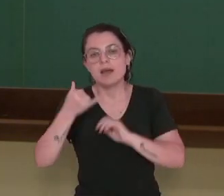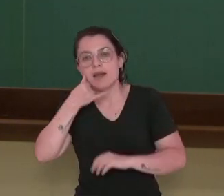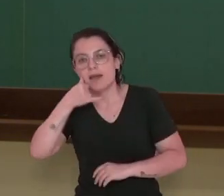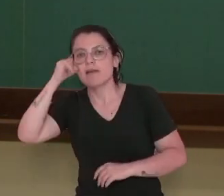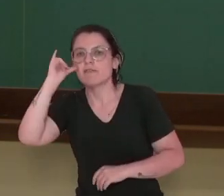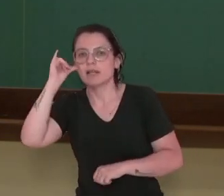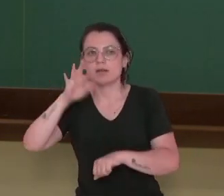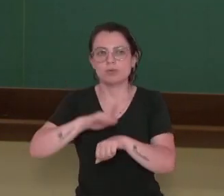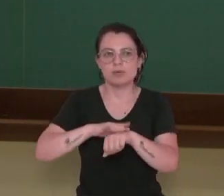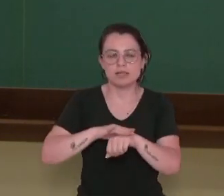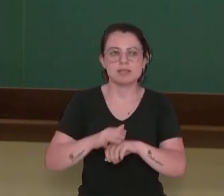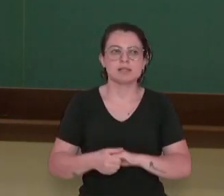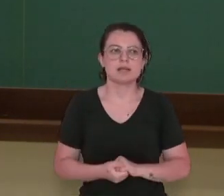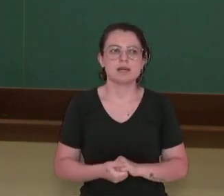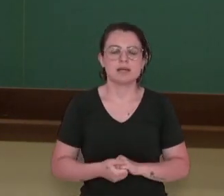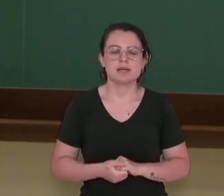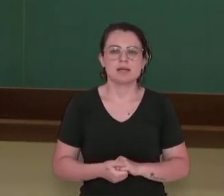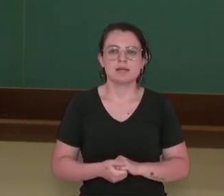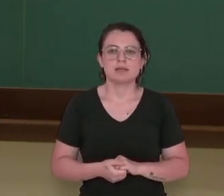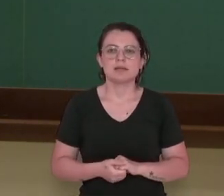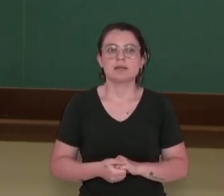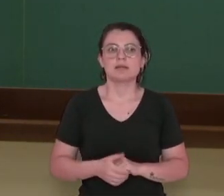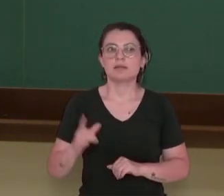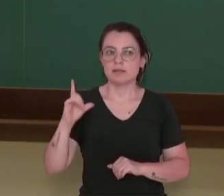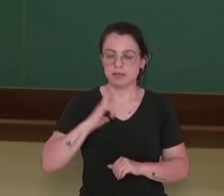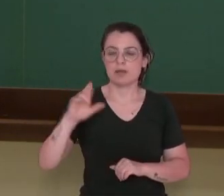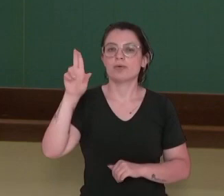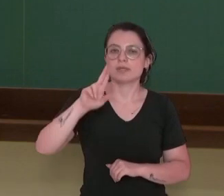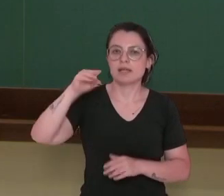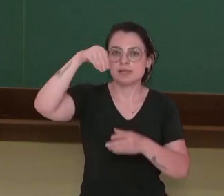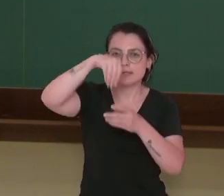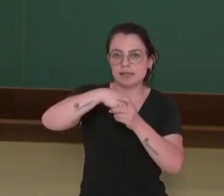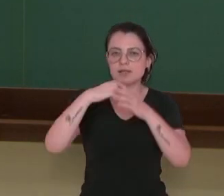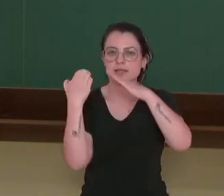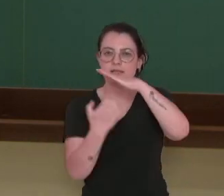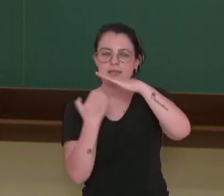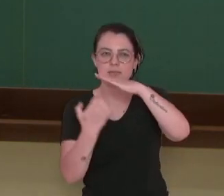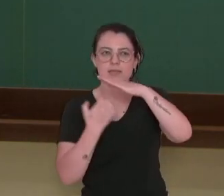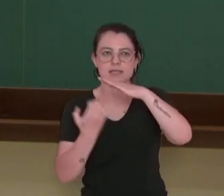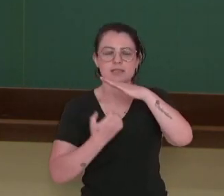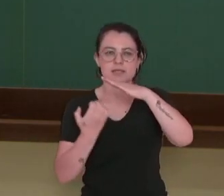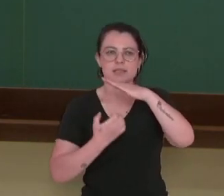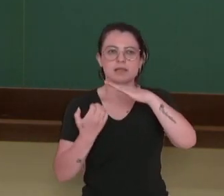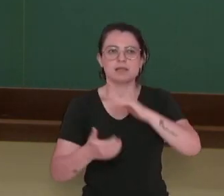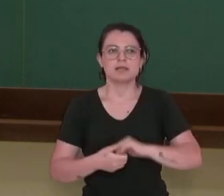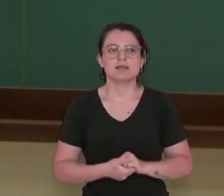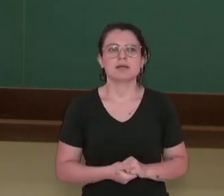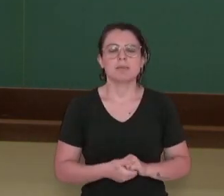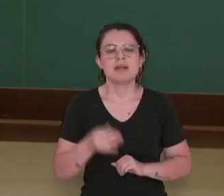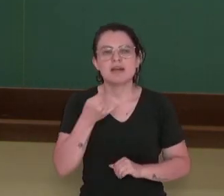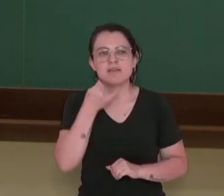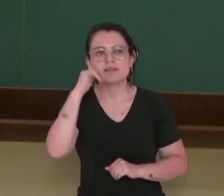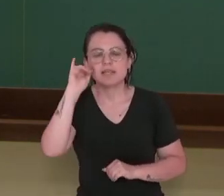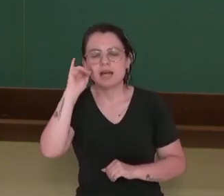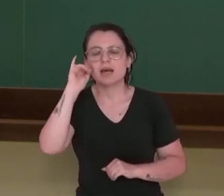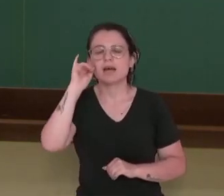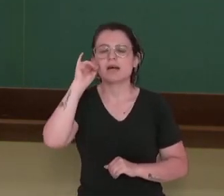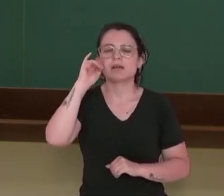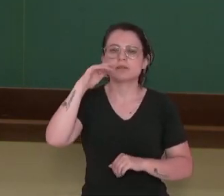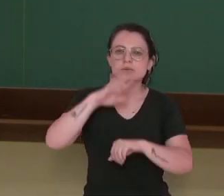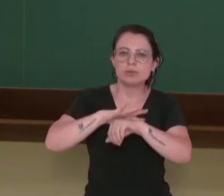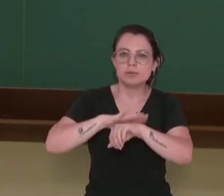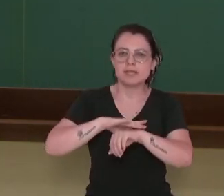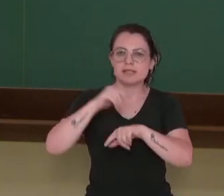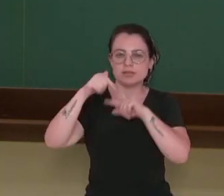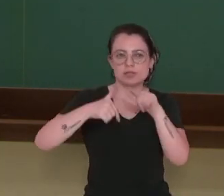muito utilizada a ginástica laboral em empresas ali, né? Doenças em decorrência de doenças ocupacionais e auxilia